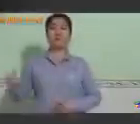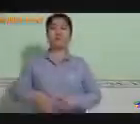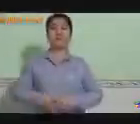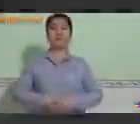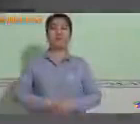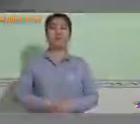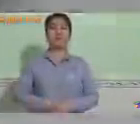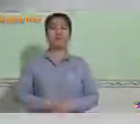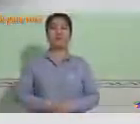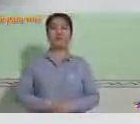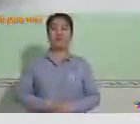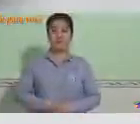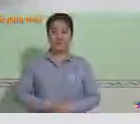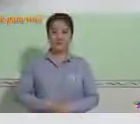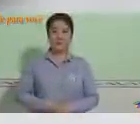DEVSACRESCANTAR 300